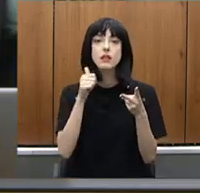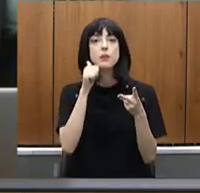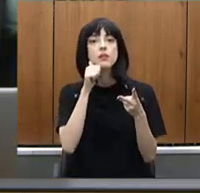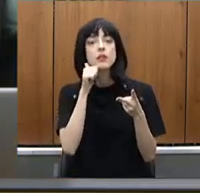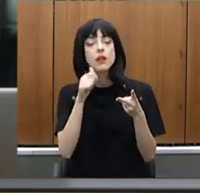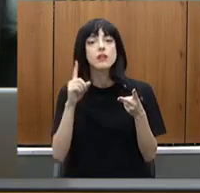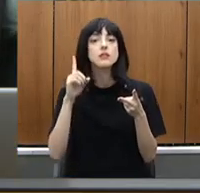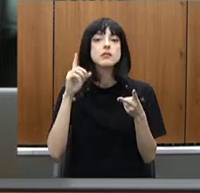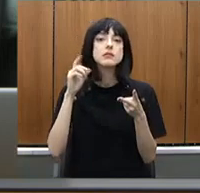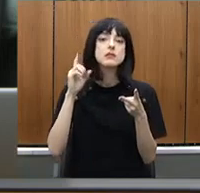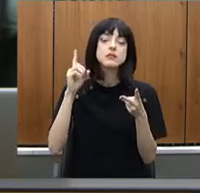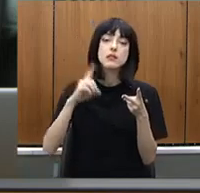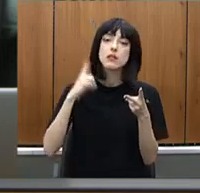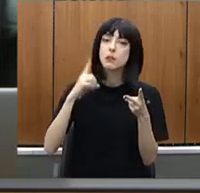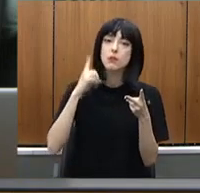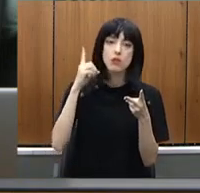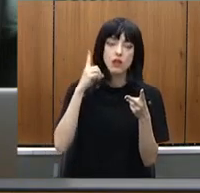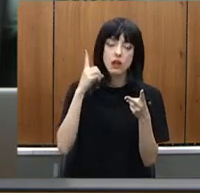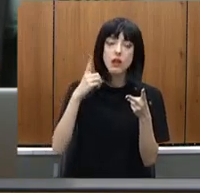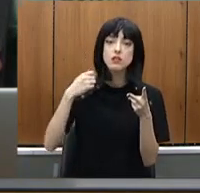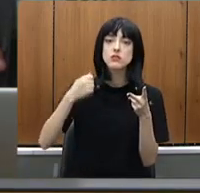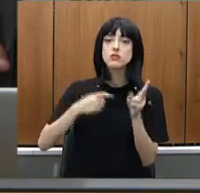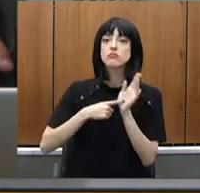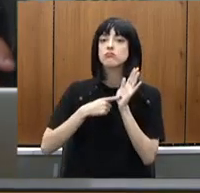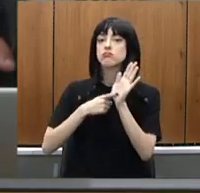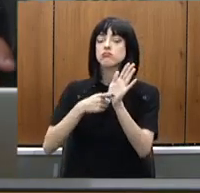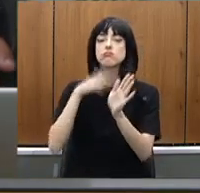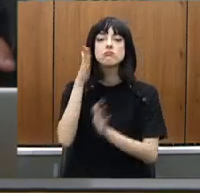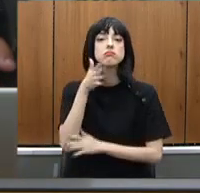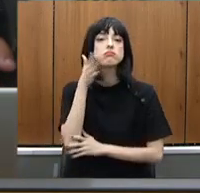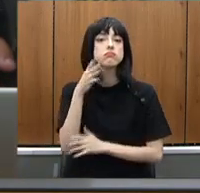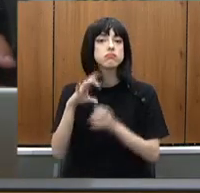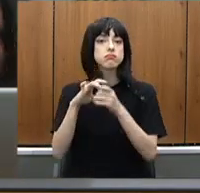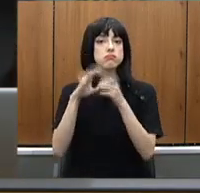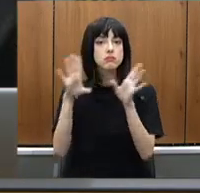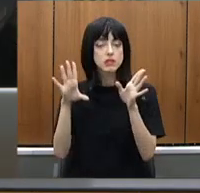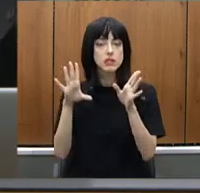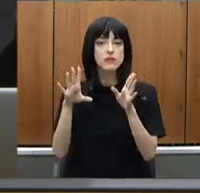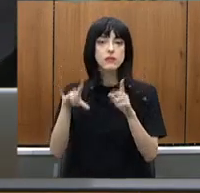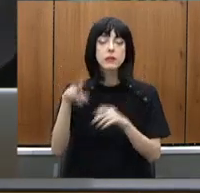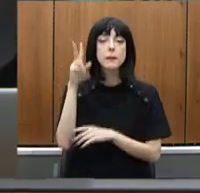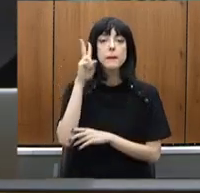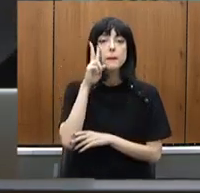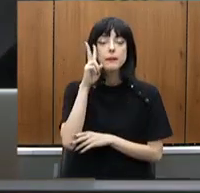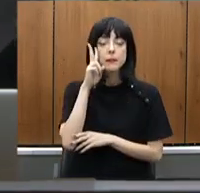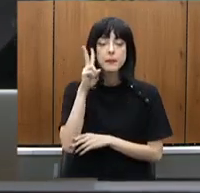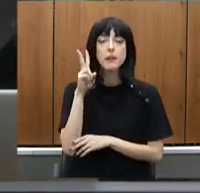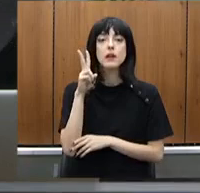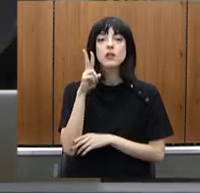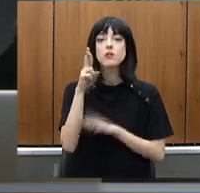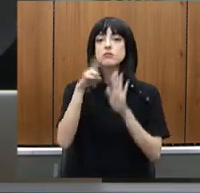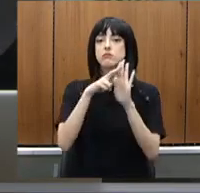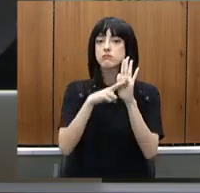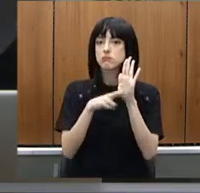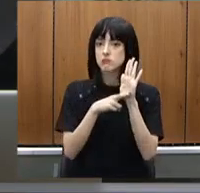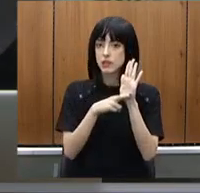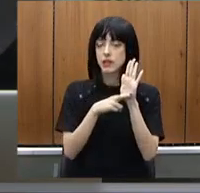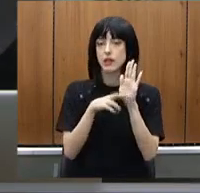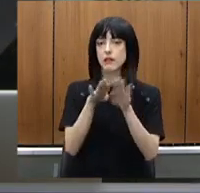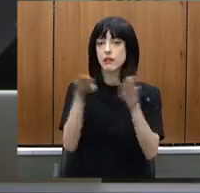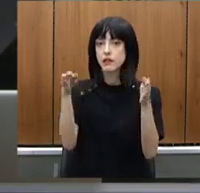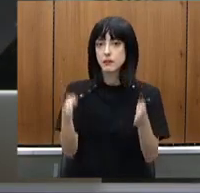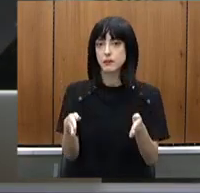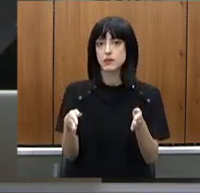nos termos da deliberação da mesa 2.711/2019 na seguinte ordem um presidente da Comissão